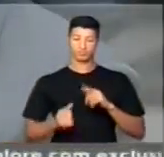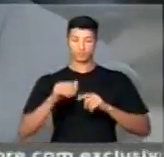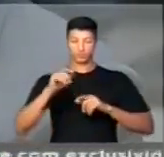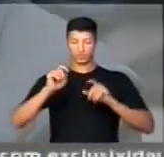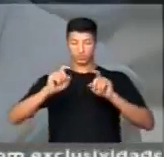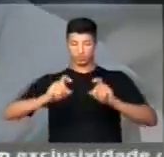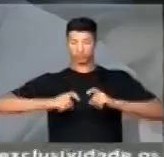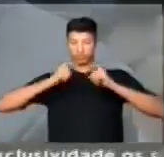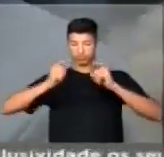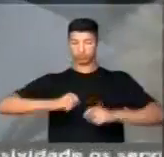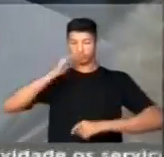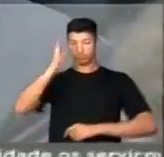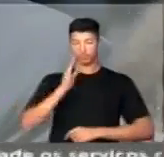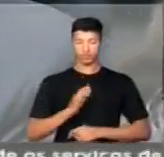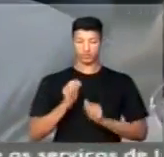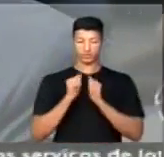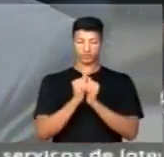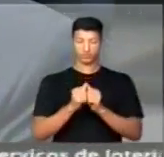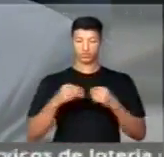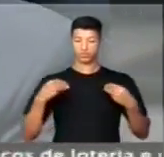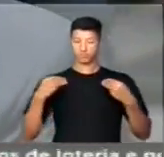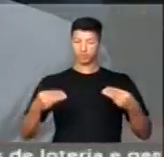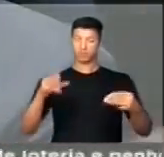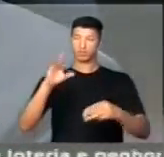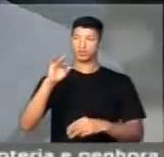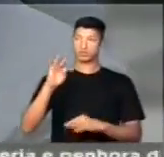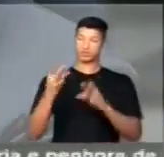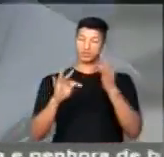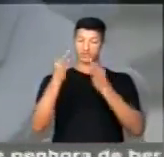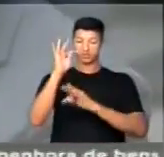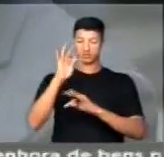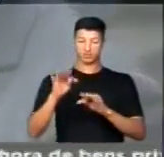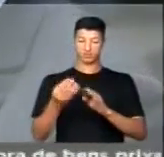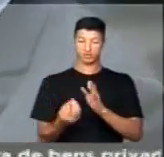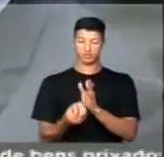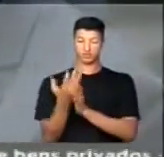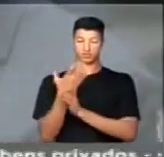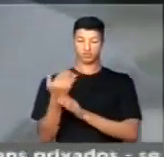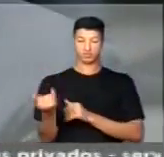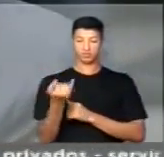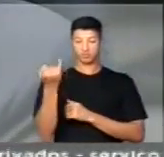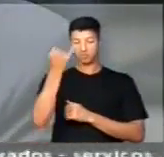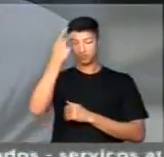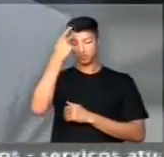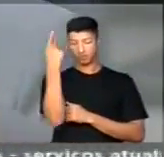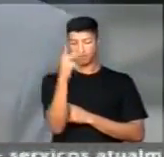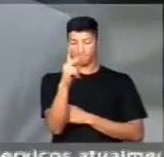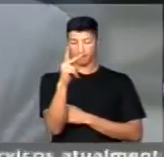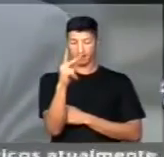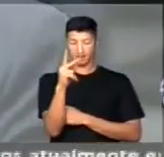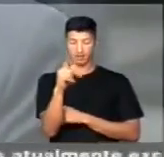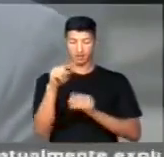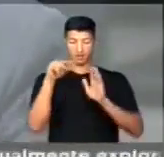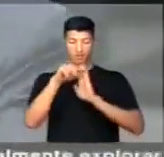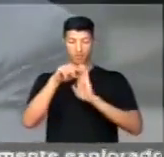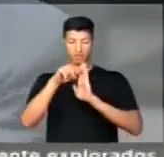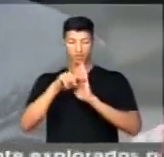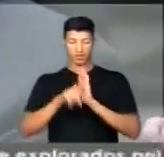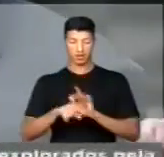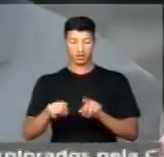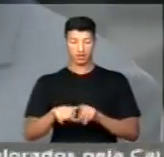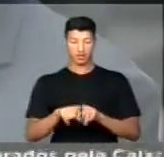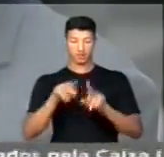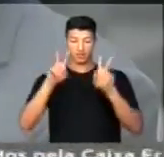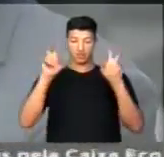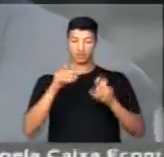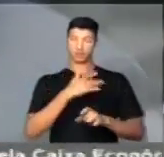hipercomputador brasileiro vinculado ao Ministério da Ciência e Tecnologia, fundamental para, inclusive, pesquisas científicas e